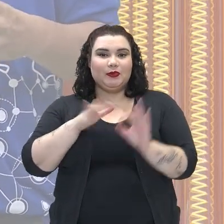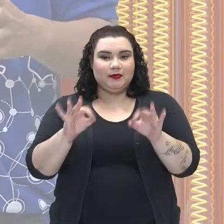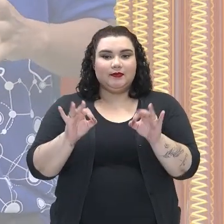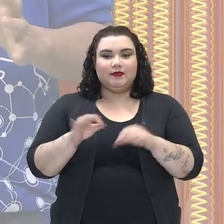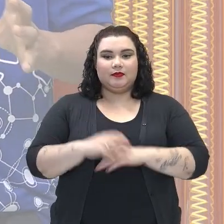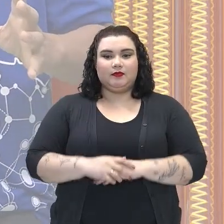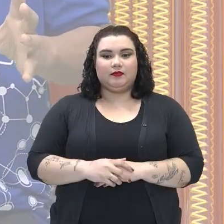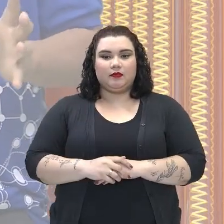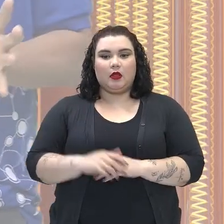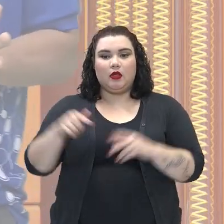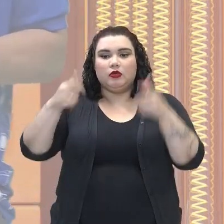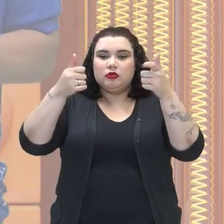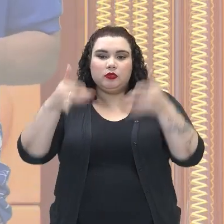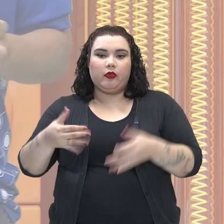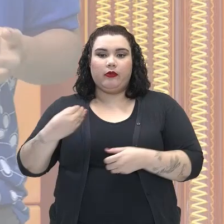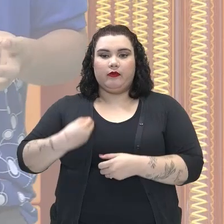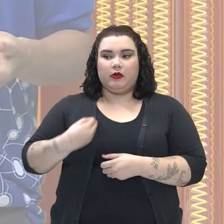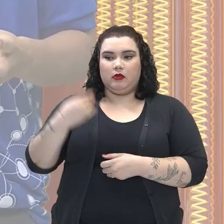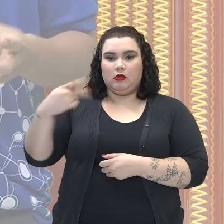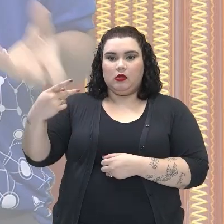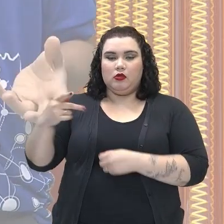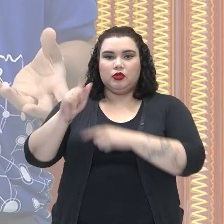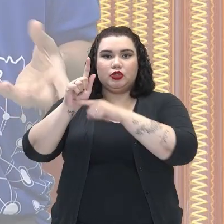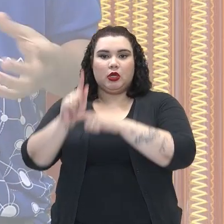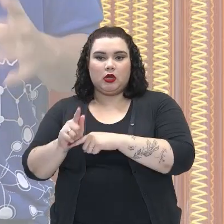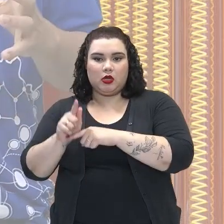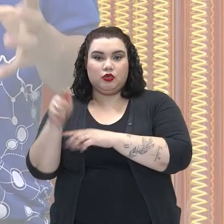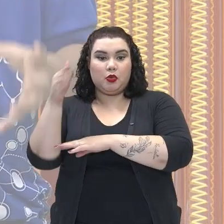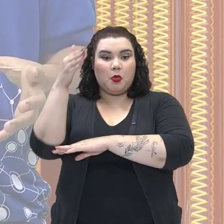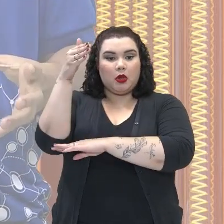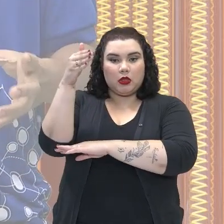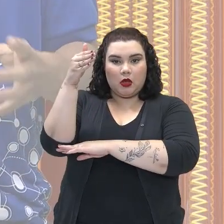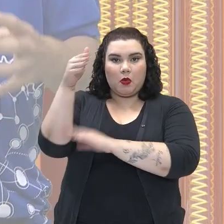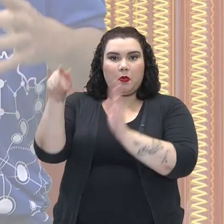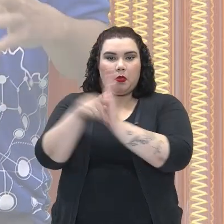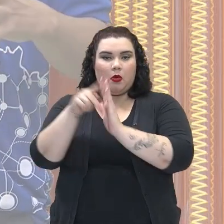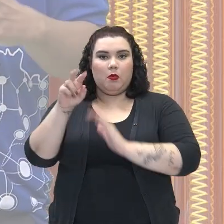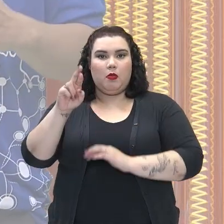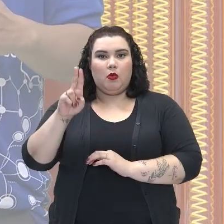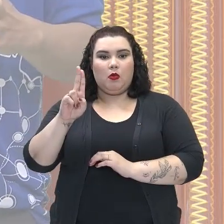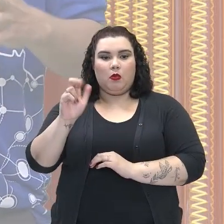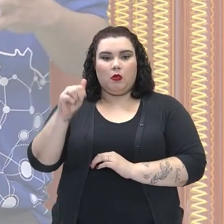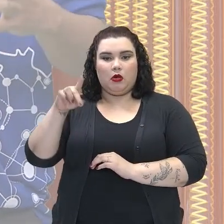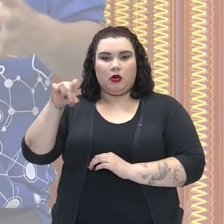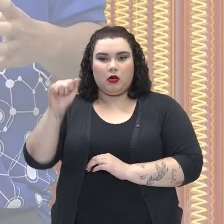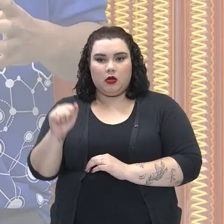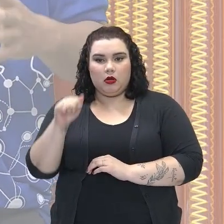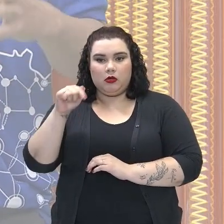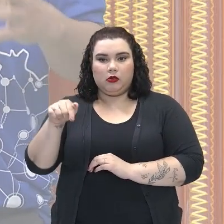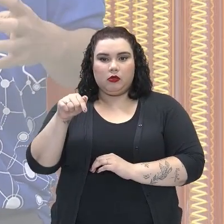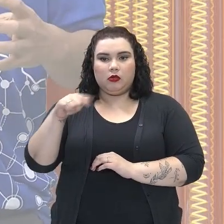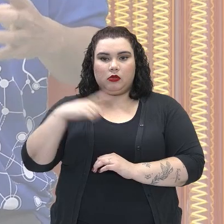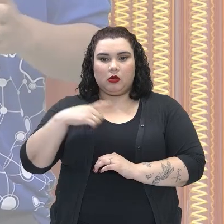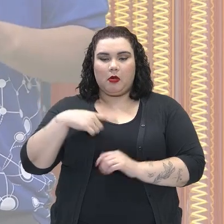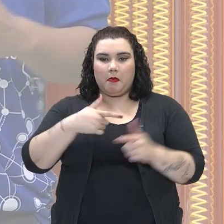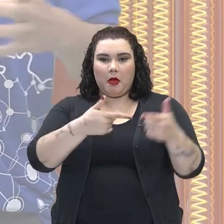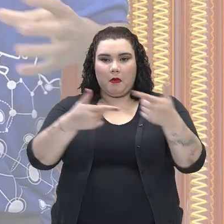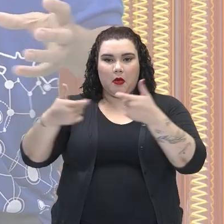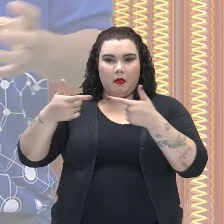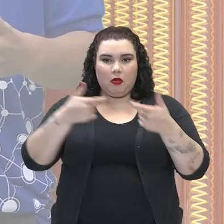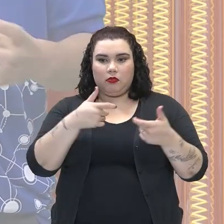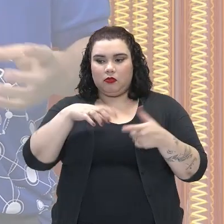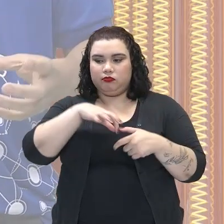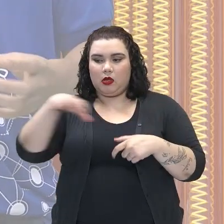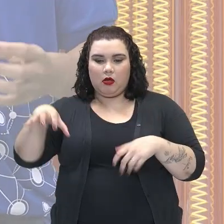que trata a vida ali de um gerente de hotel em Ruanda, um hotel tradicional, onde ele está no meio ali do conflito entre